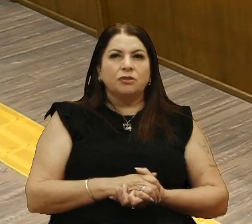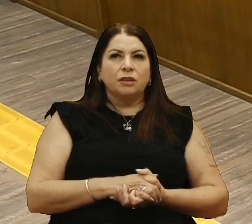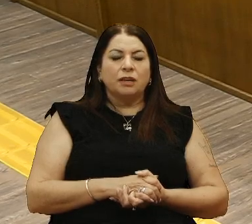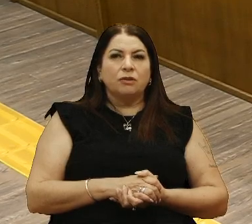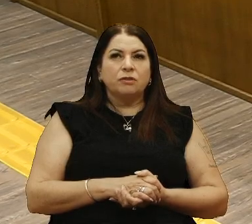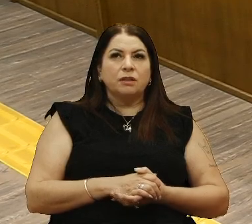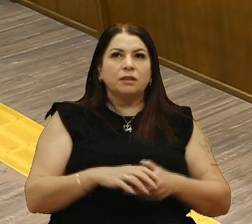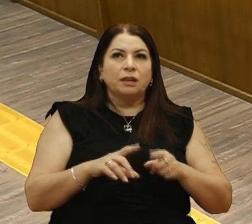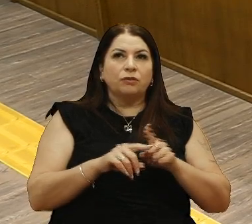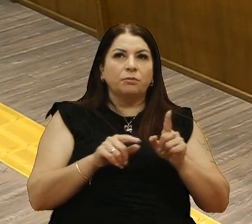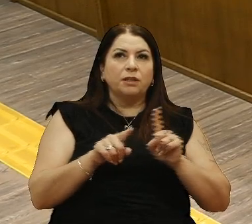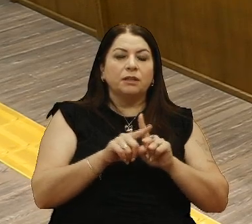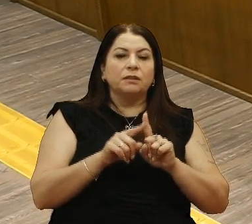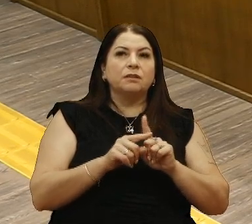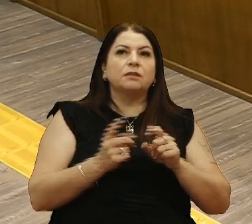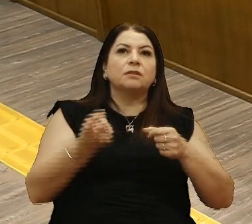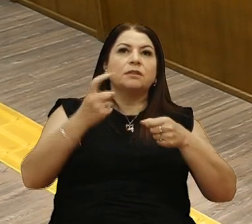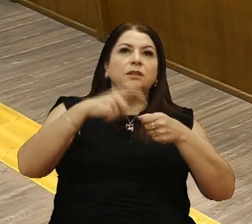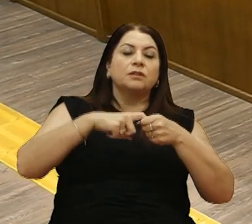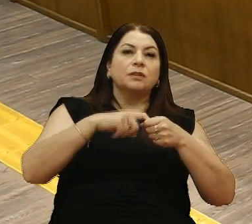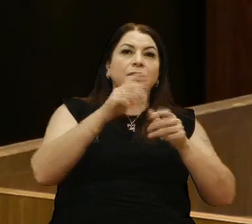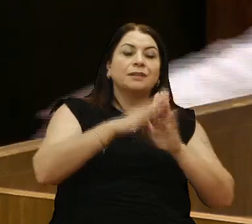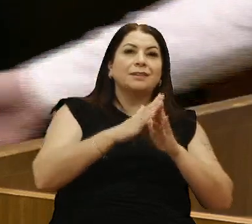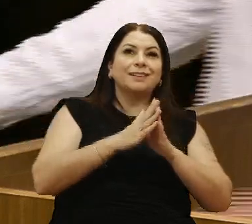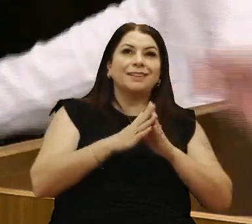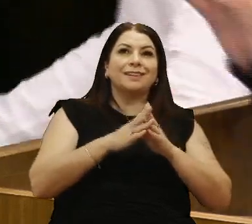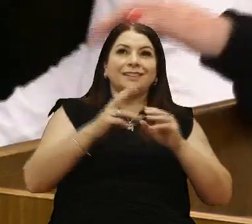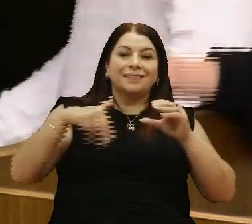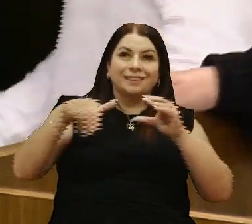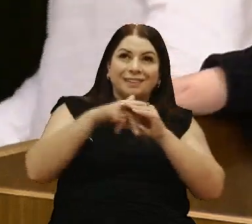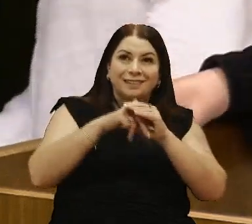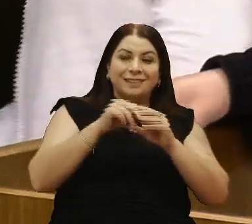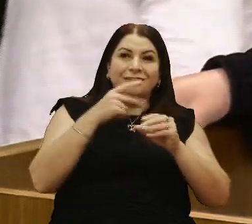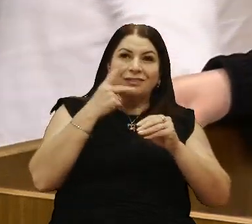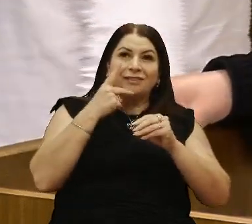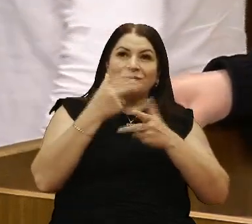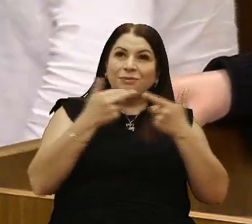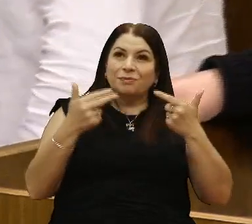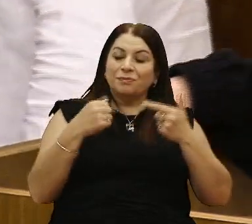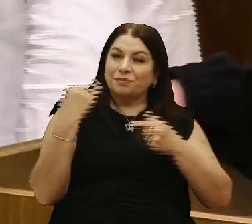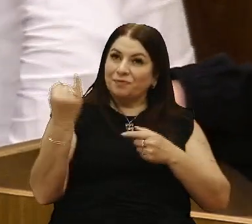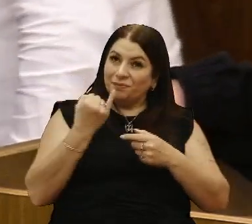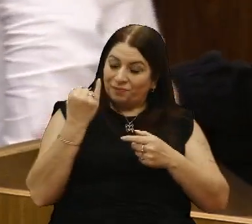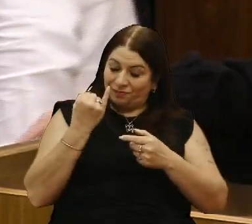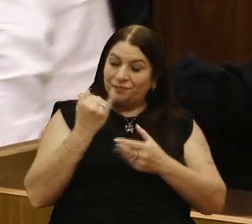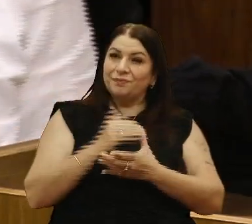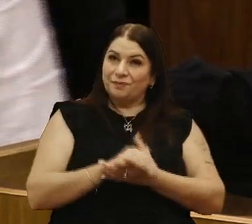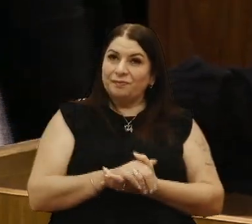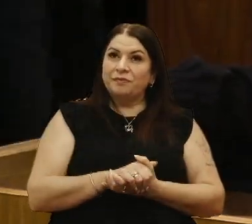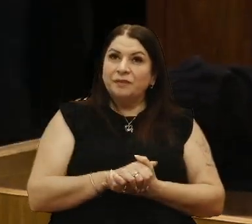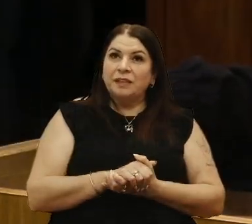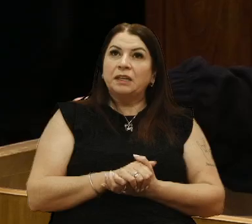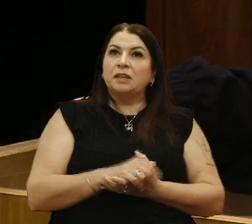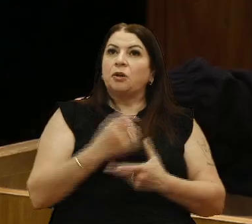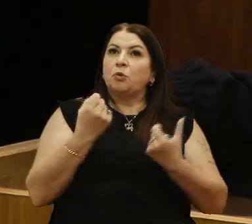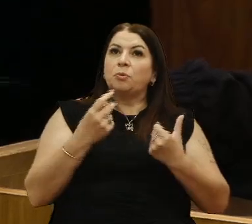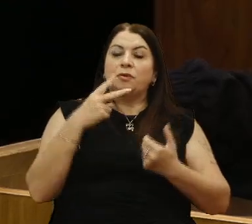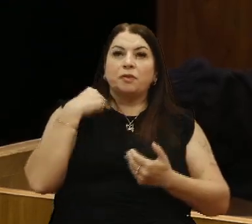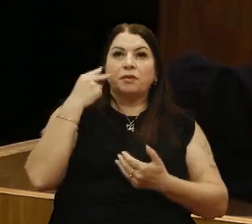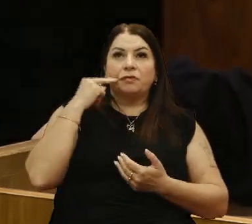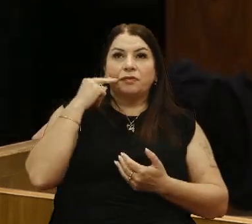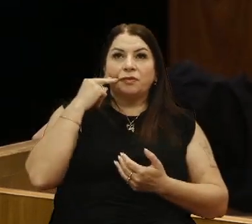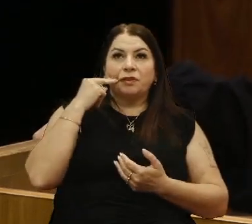Bom, retorno agora a essa tribuna para falar de algo muito importante. Algo que o